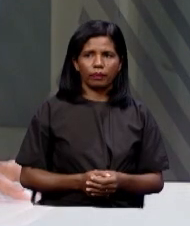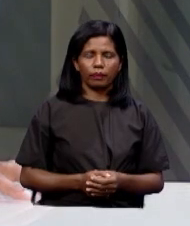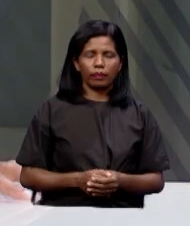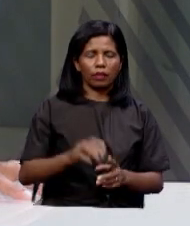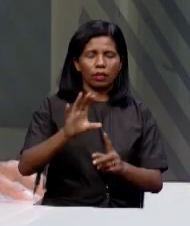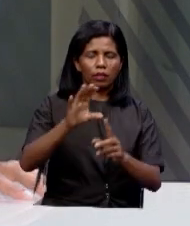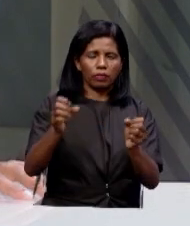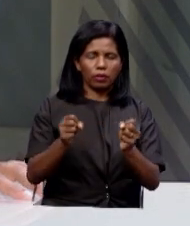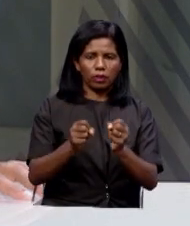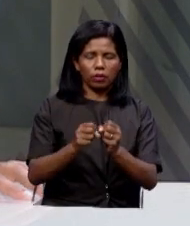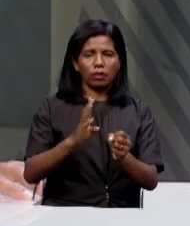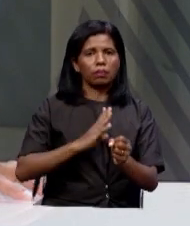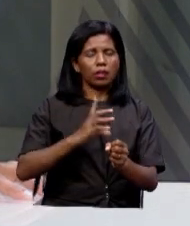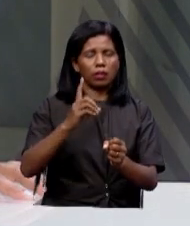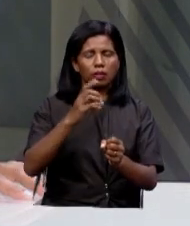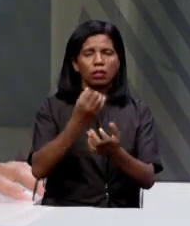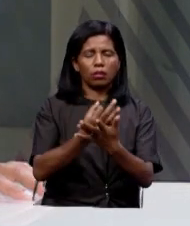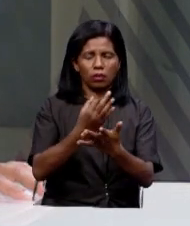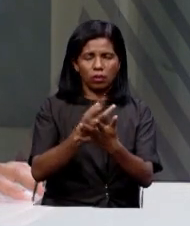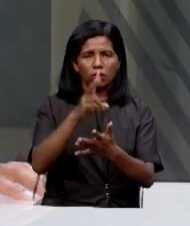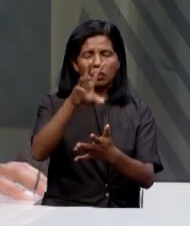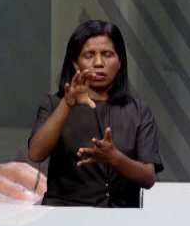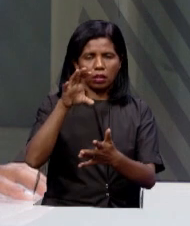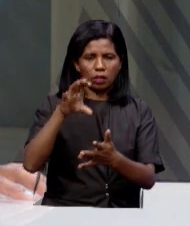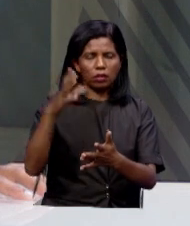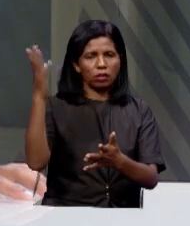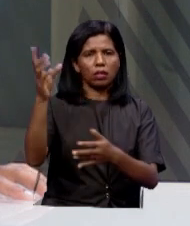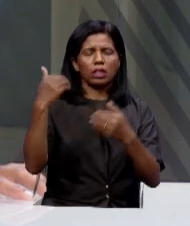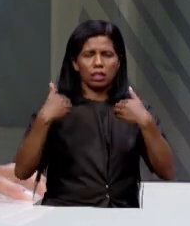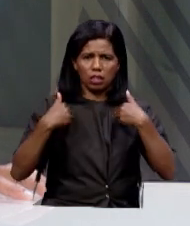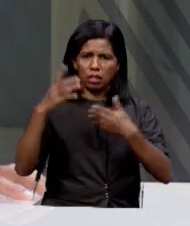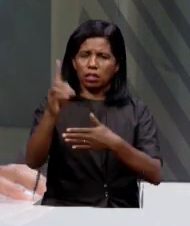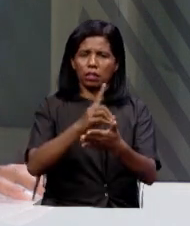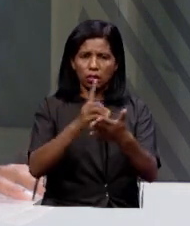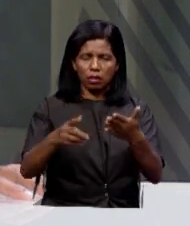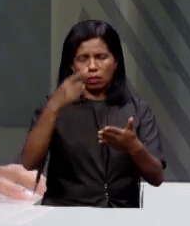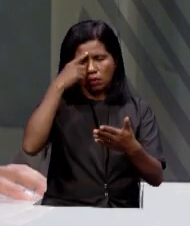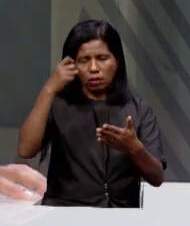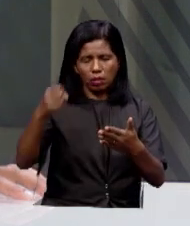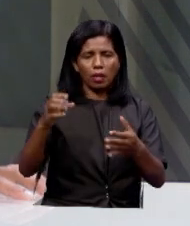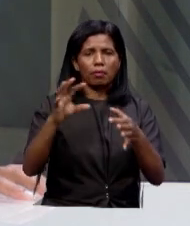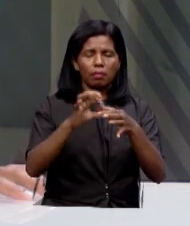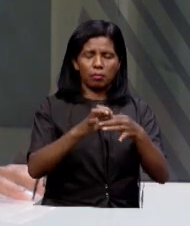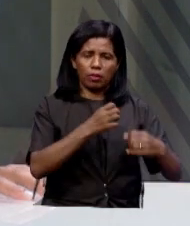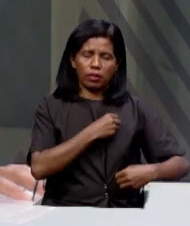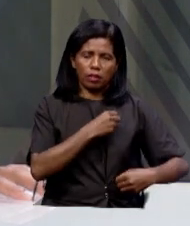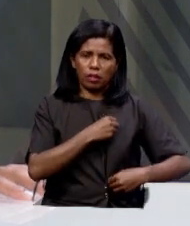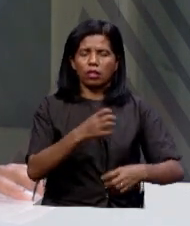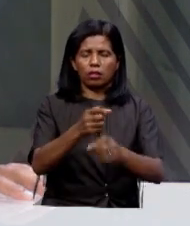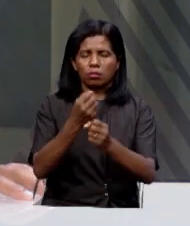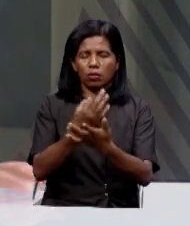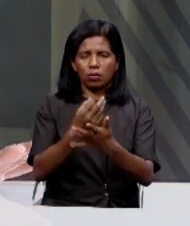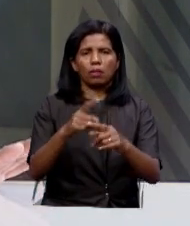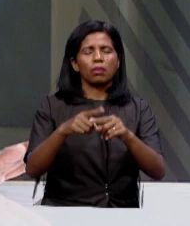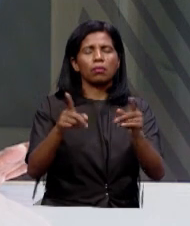Chef Sukubida Kusantana considera subsídio do Rato Srua e a discriminação tamba membro FVTL Simo, mas bem membro